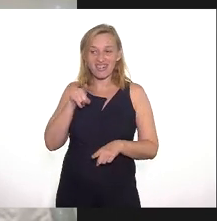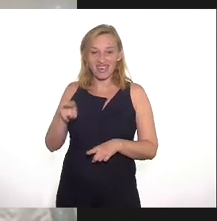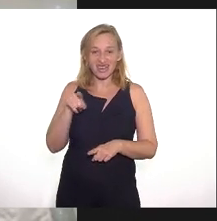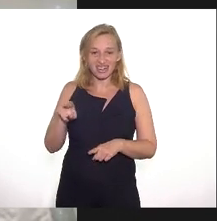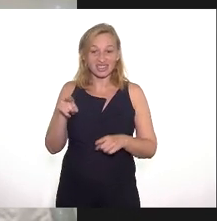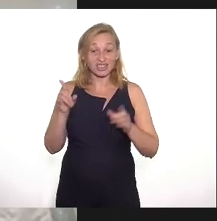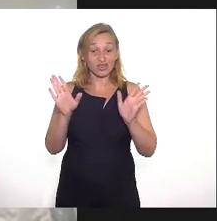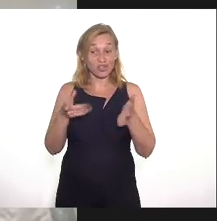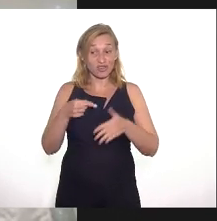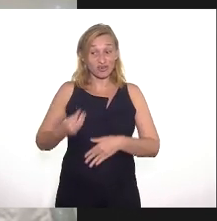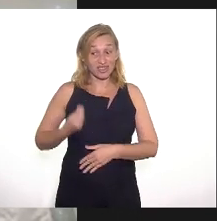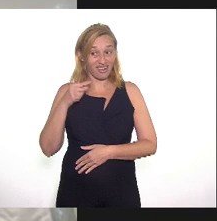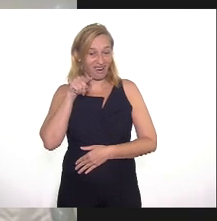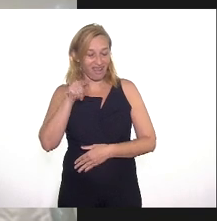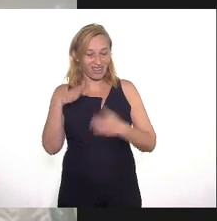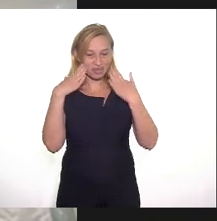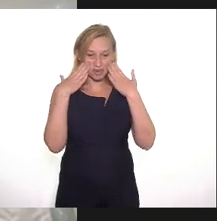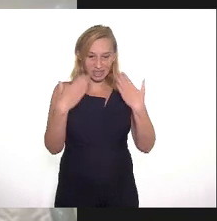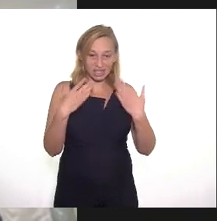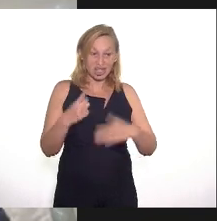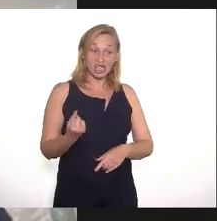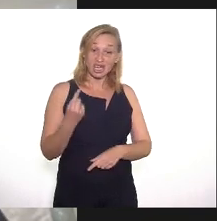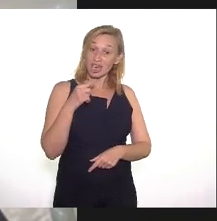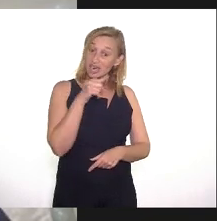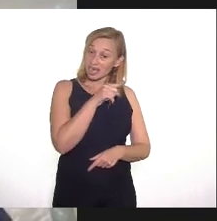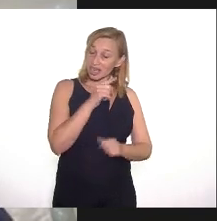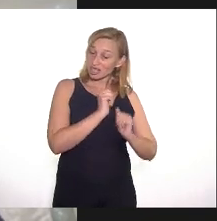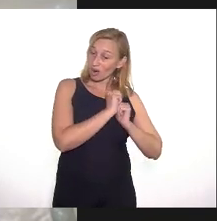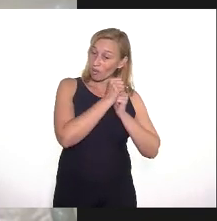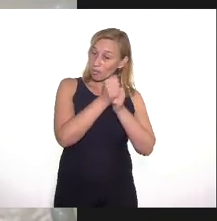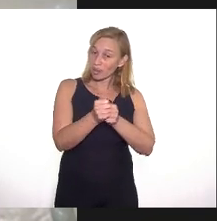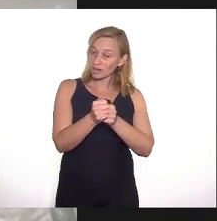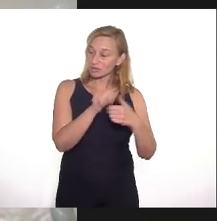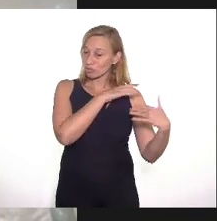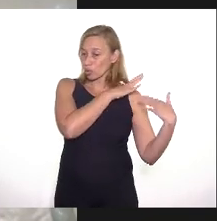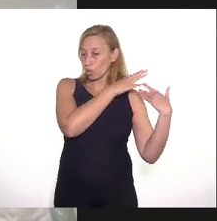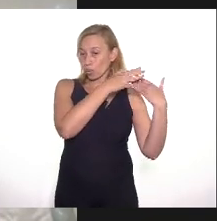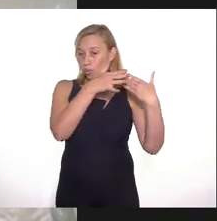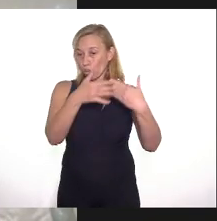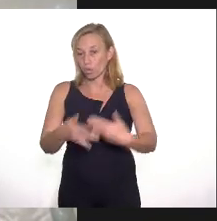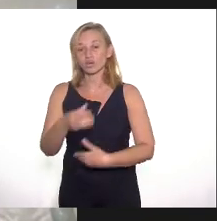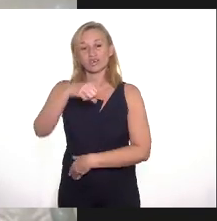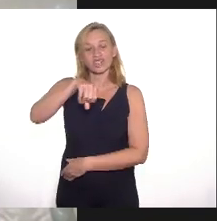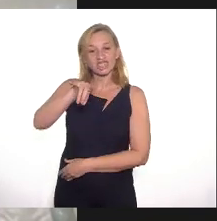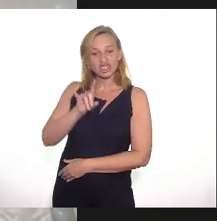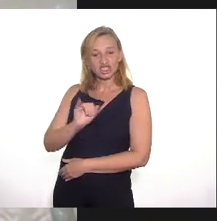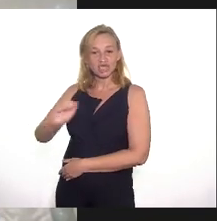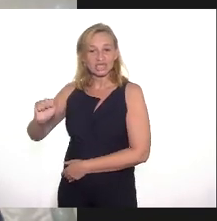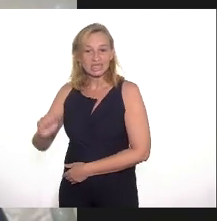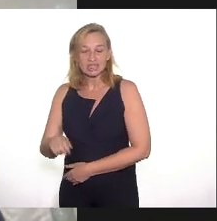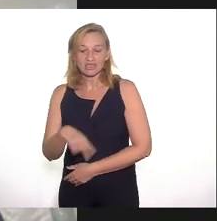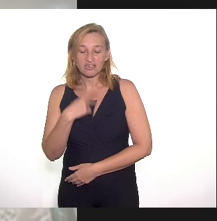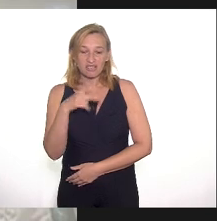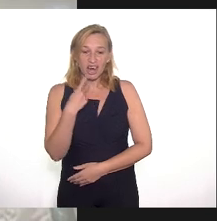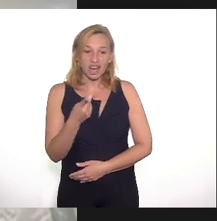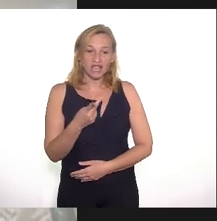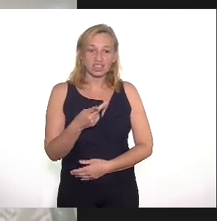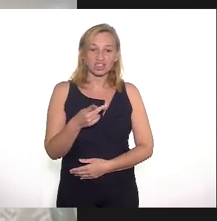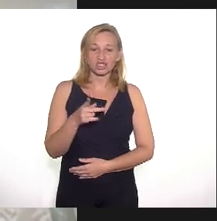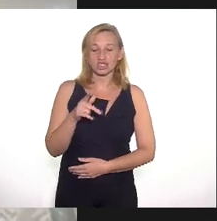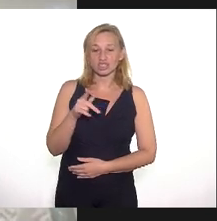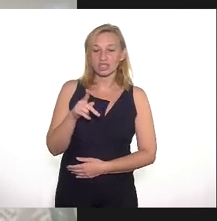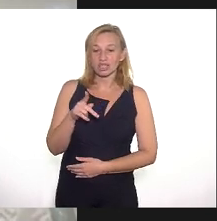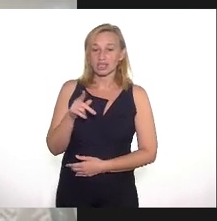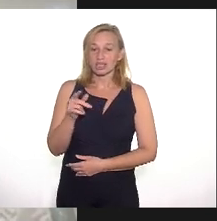participaram hoje da apresentação e aqueles que já vêm acompanhando ao longo desses 90 dias, e não falando de forma jocosa e